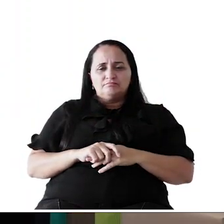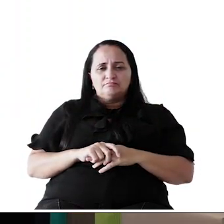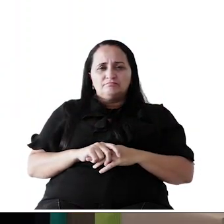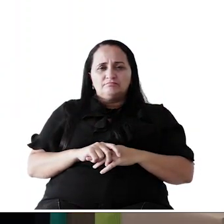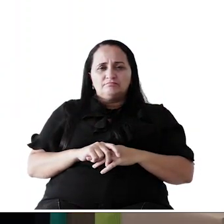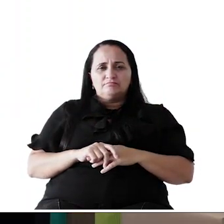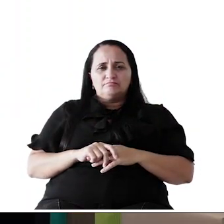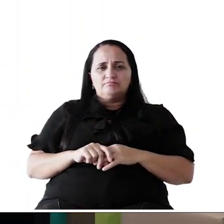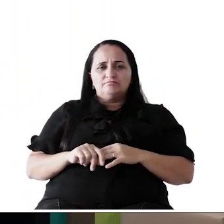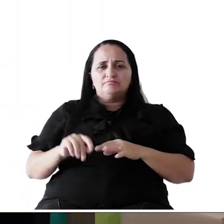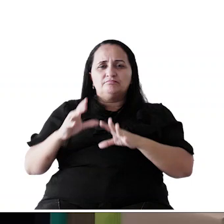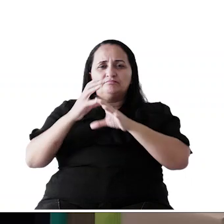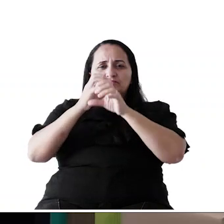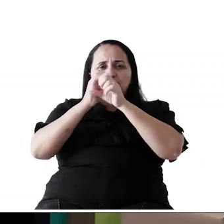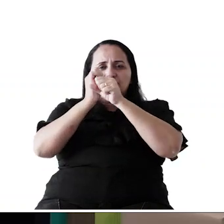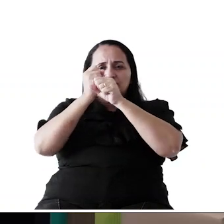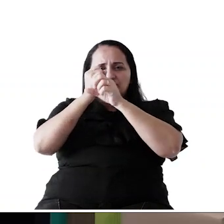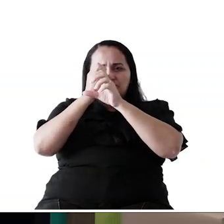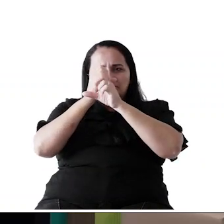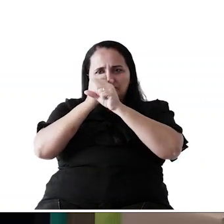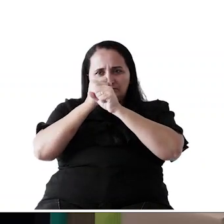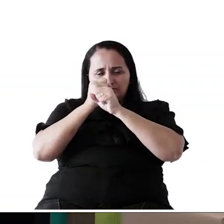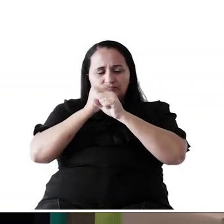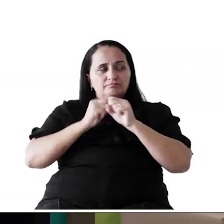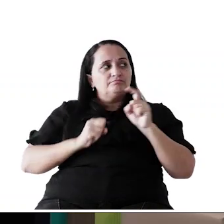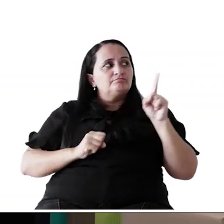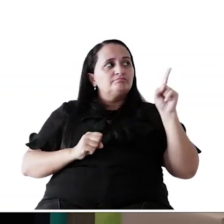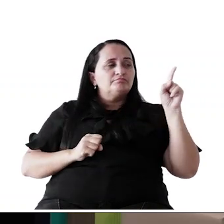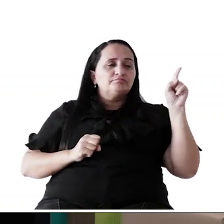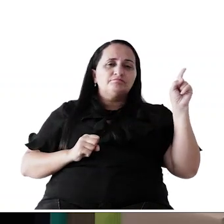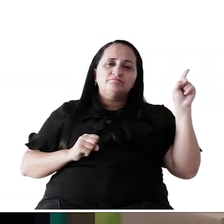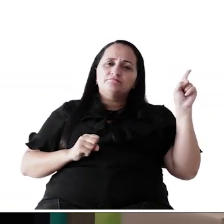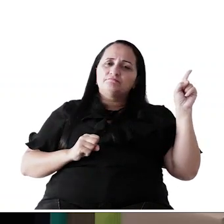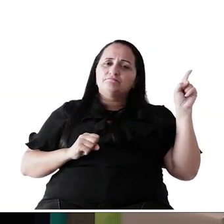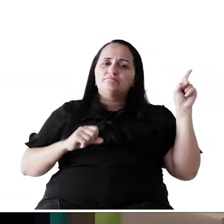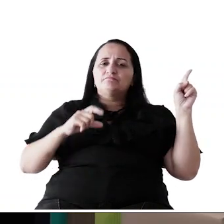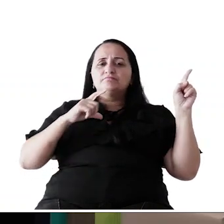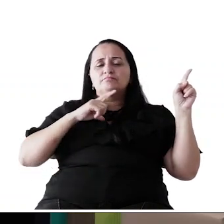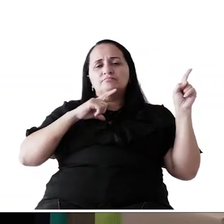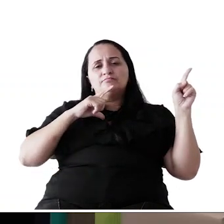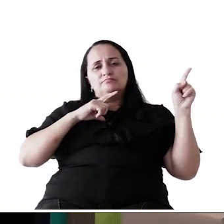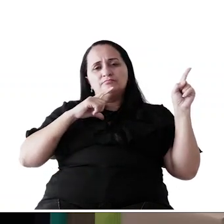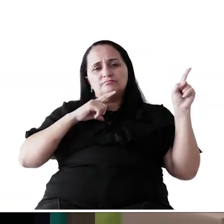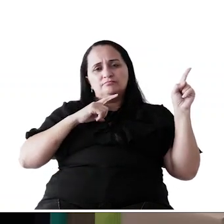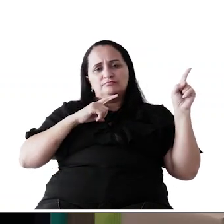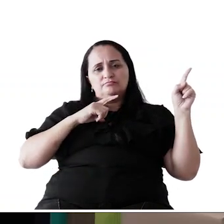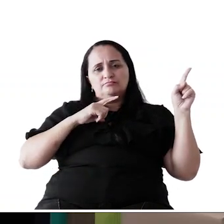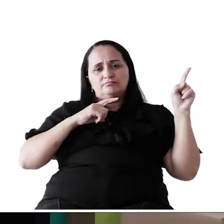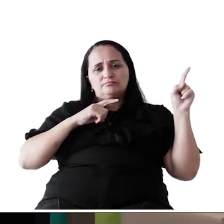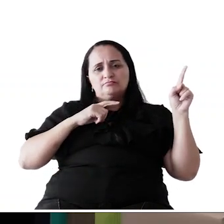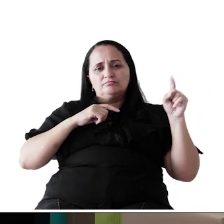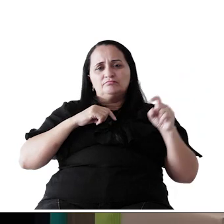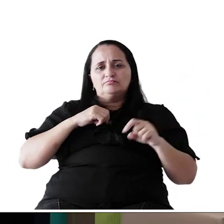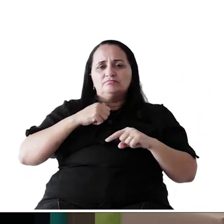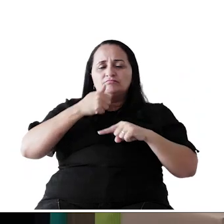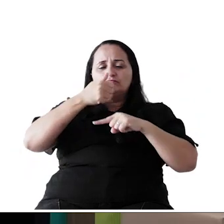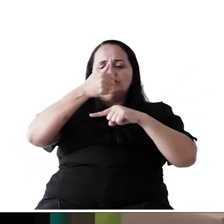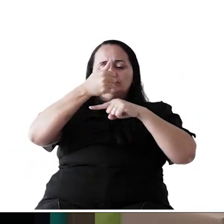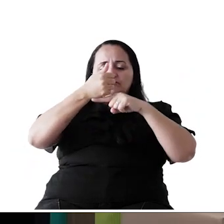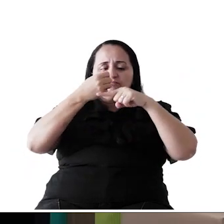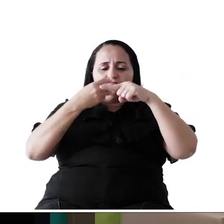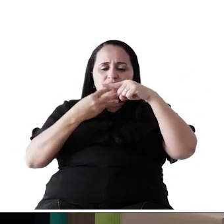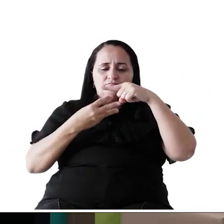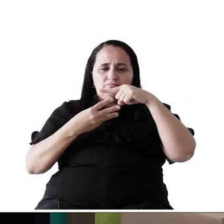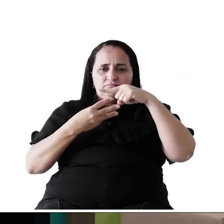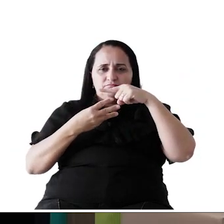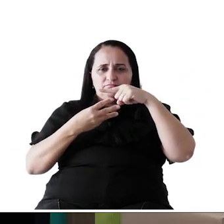Na conta dessa situação problema, nós iríamos multiplicar a fração